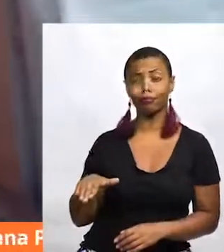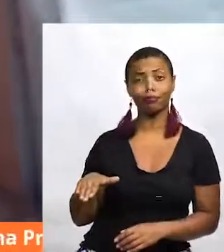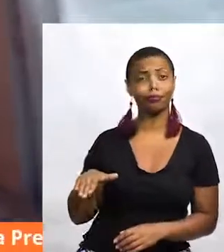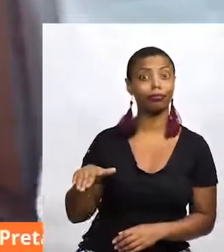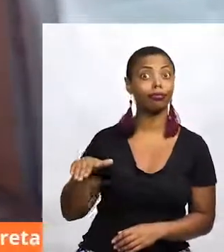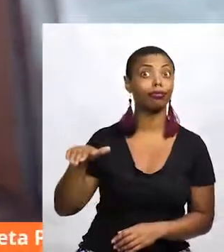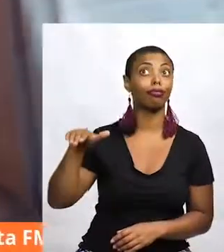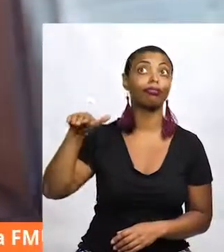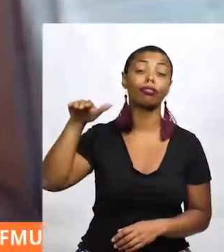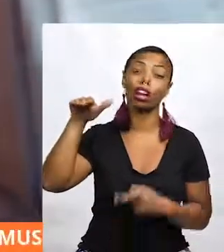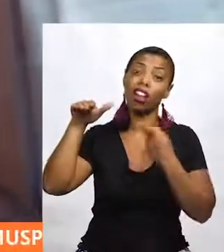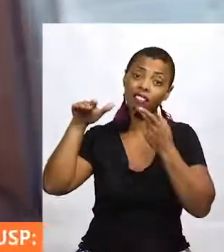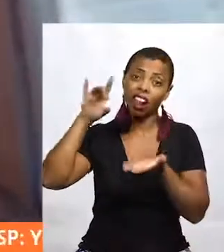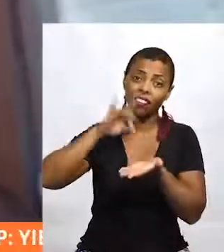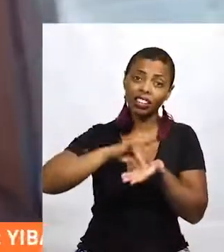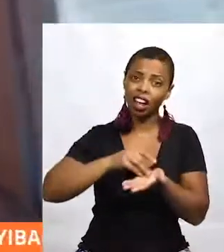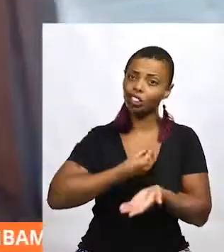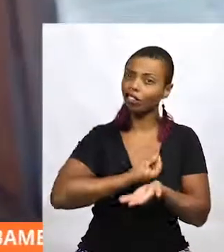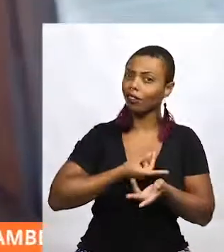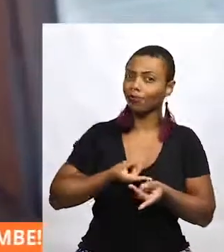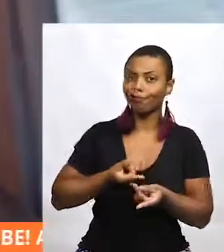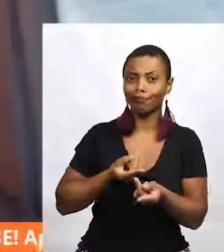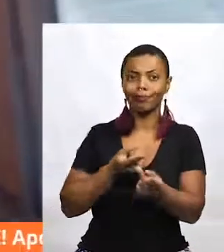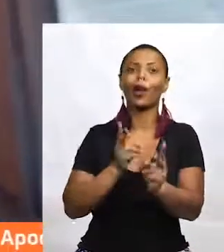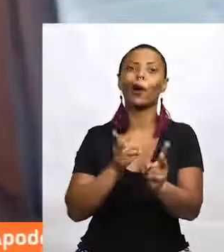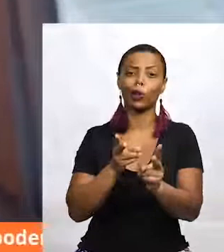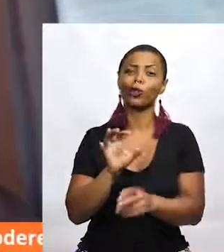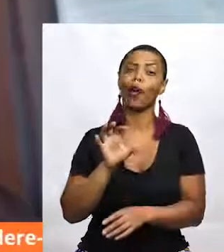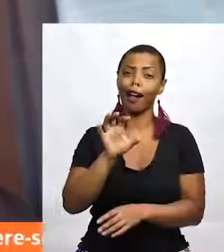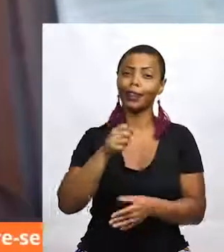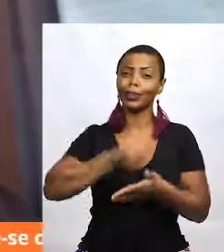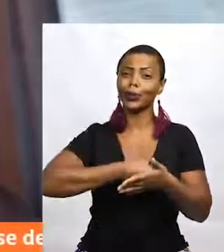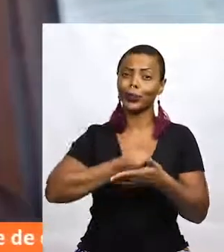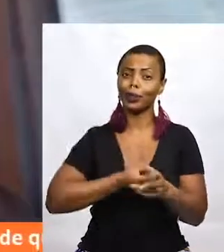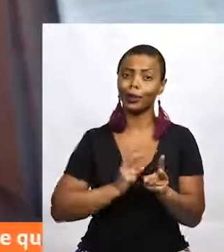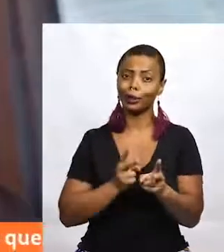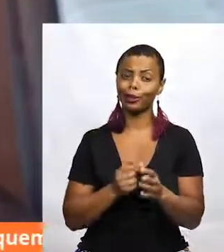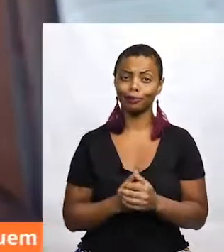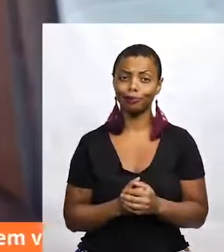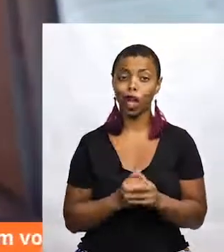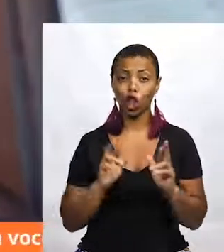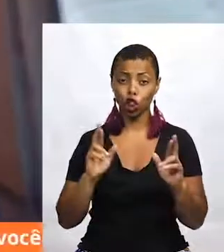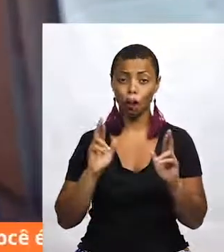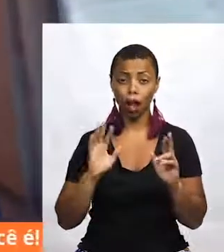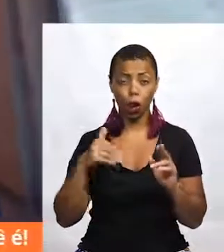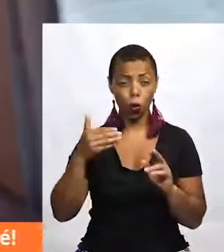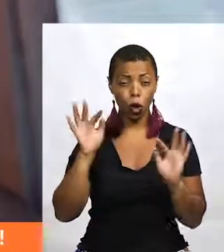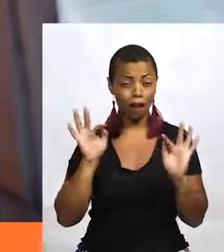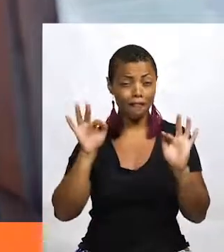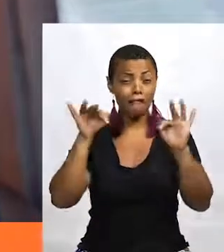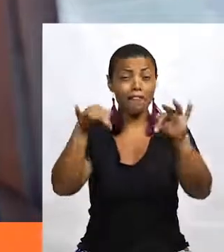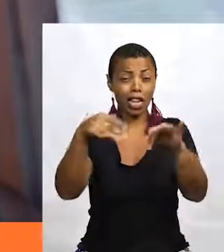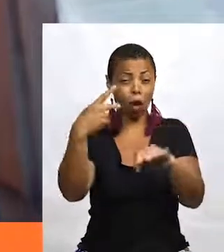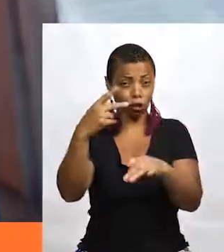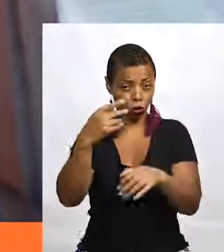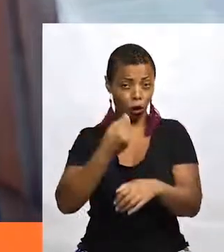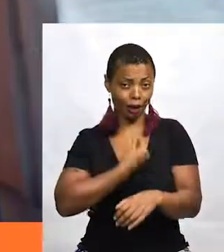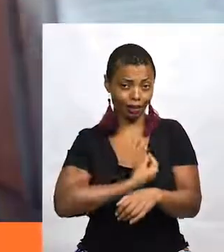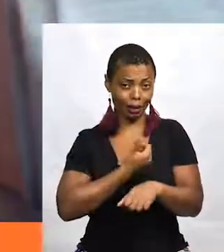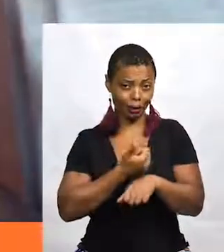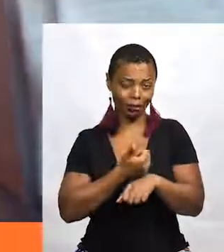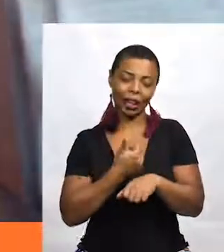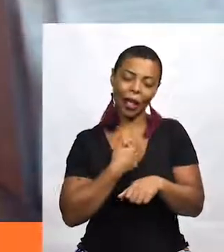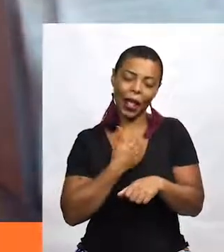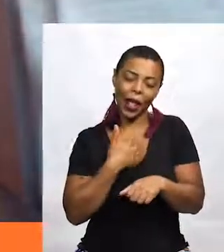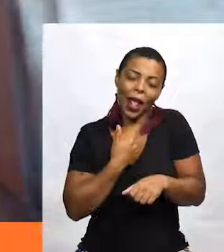seguir fazendo para o resto da vida. E eu espero que vocês tenham, ao final da trajetória de vocês, eu ainda estou no meio, espero, mas